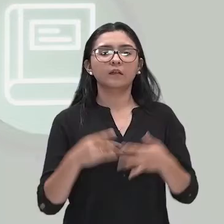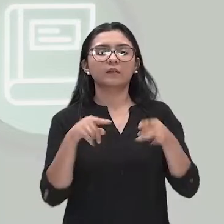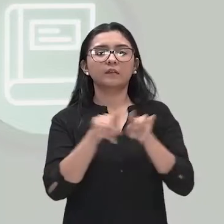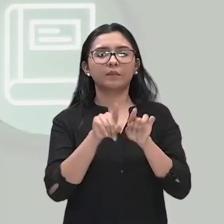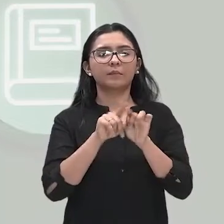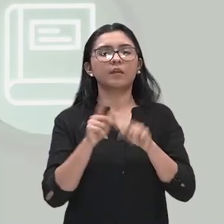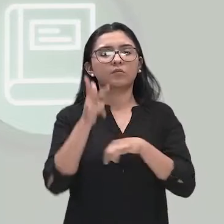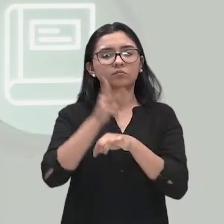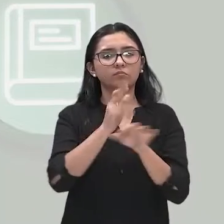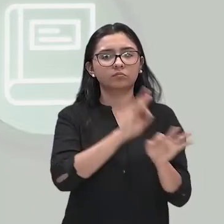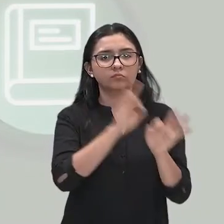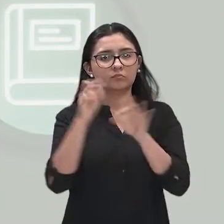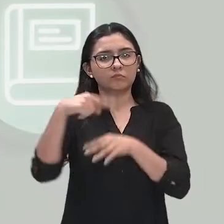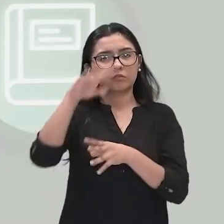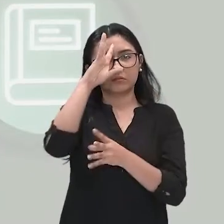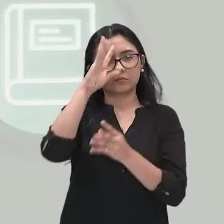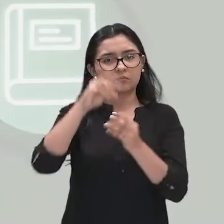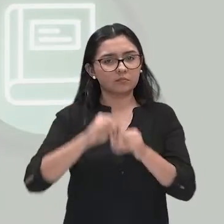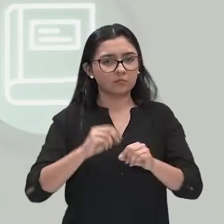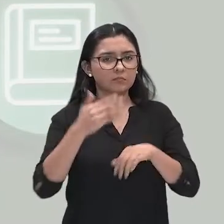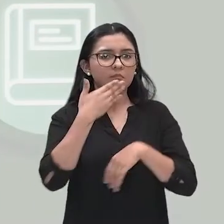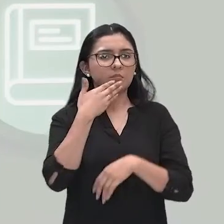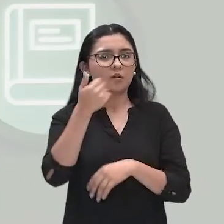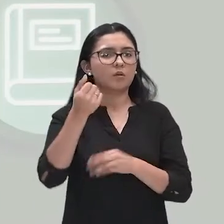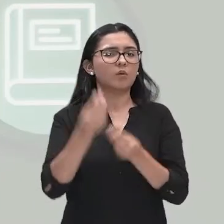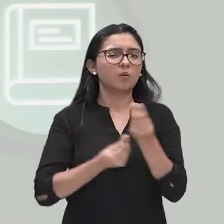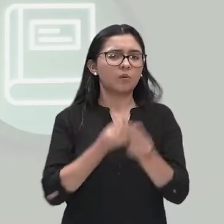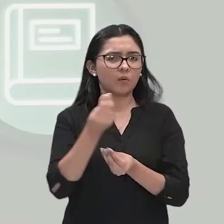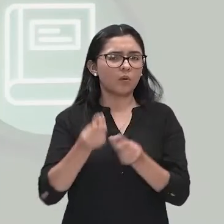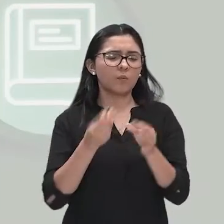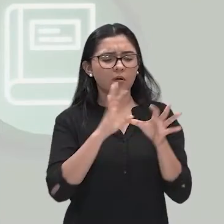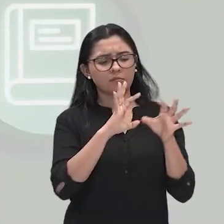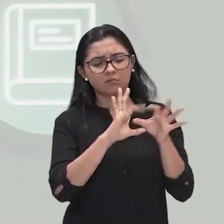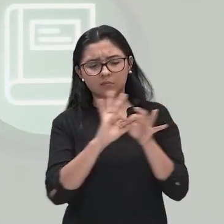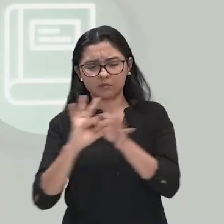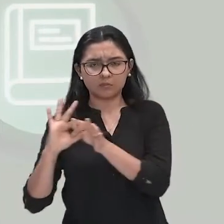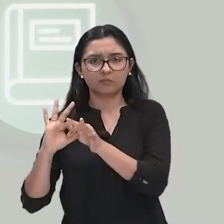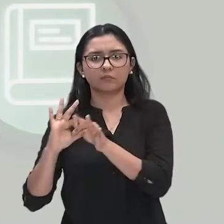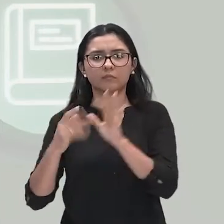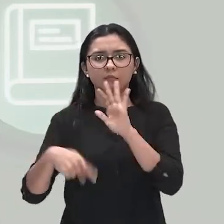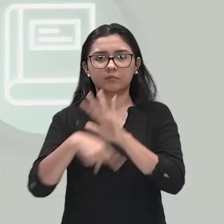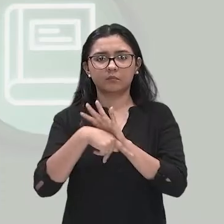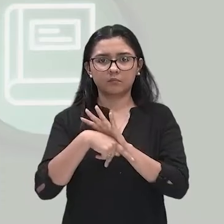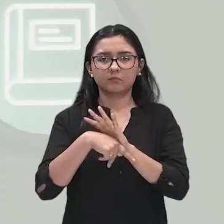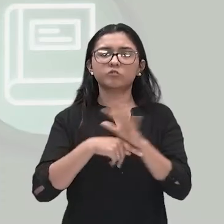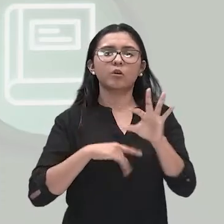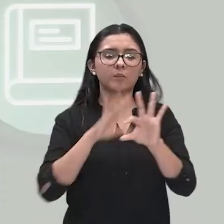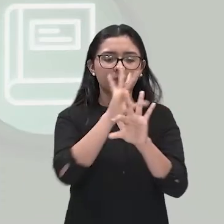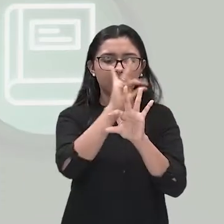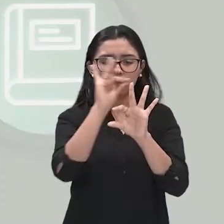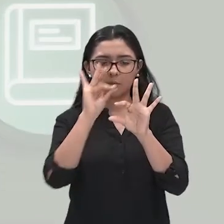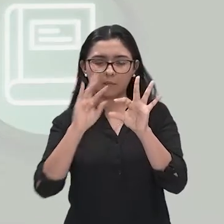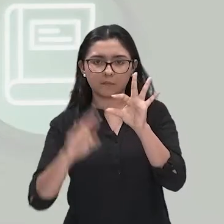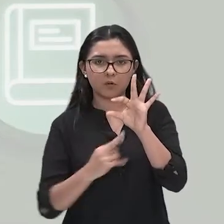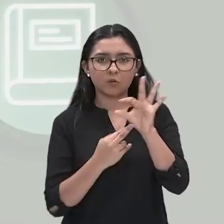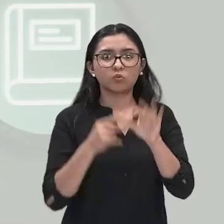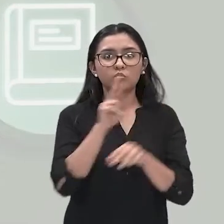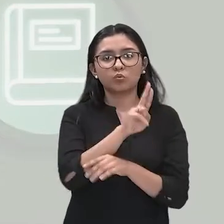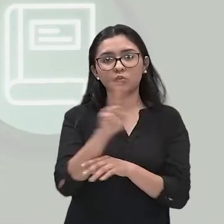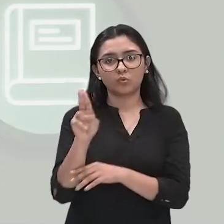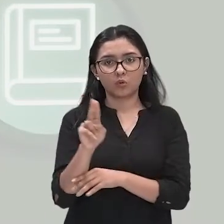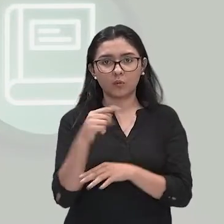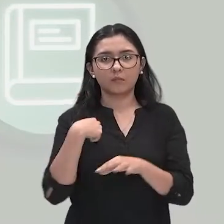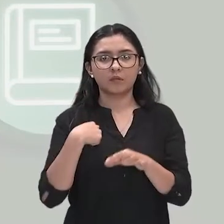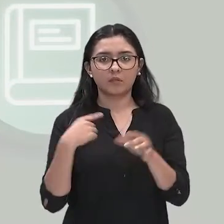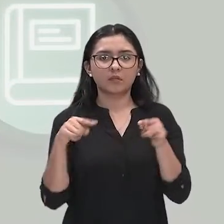fiz uma animação para que vocês entendam melhor como se dá essa ligação, tá, entre esses aminoácidos. O nome dessa ligação é